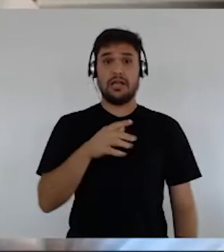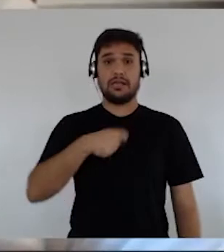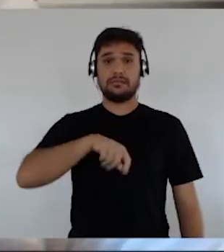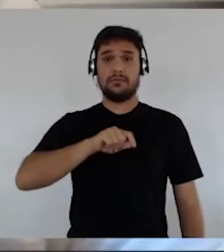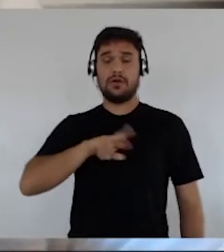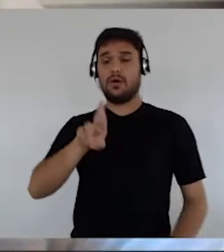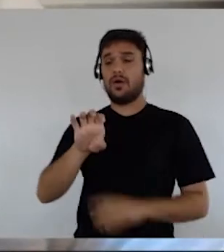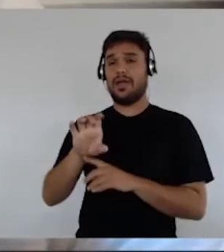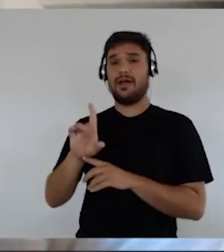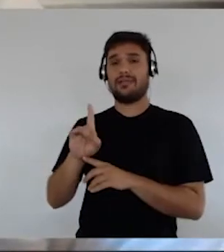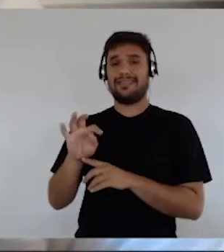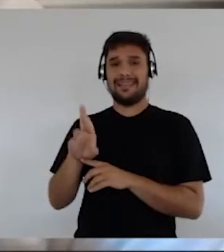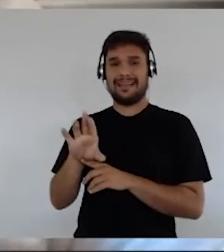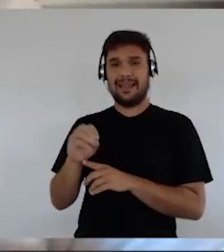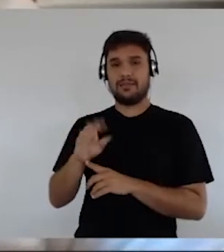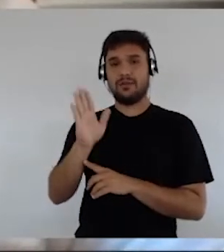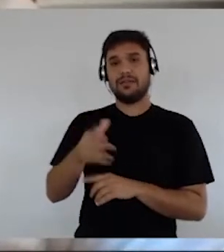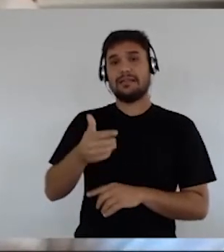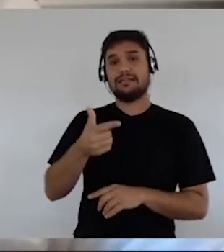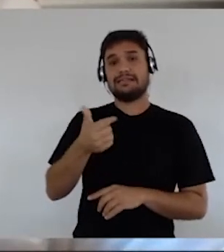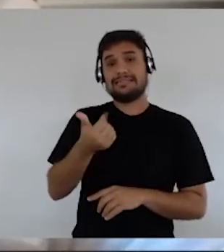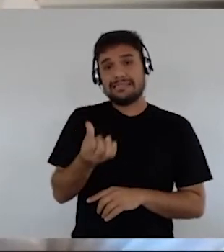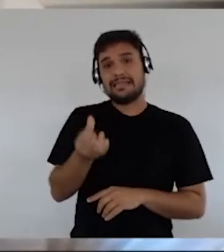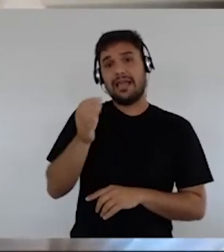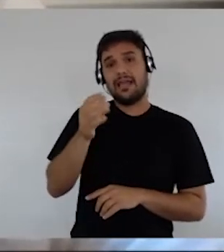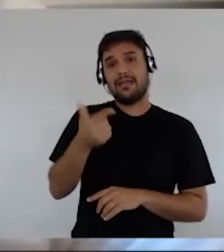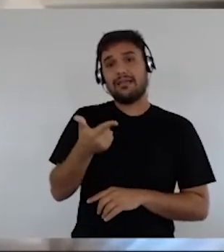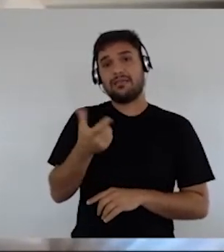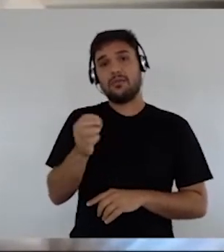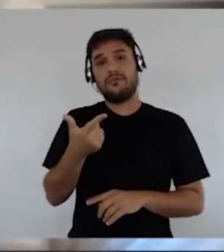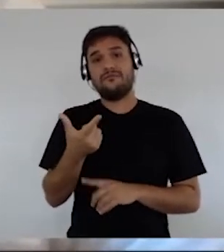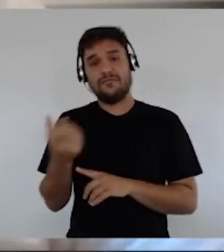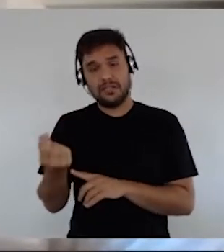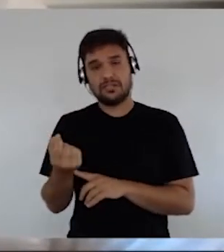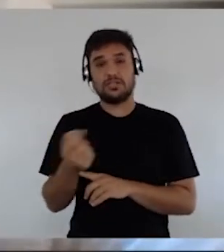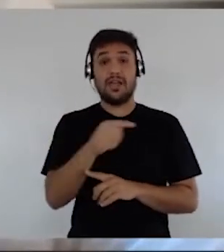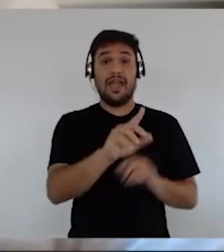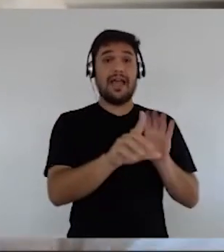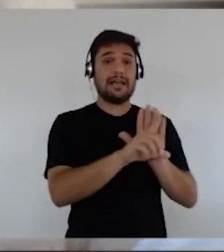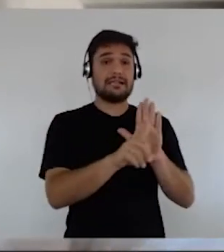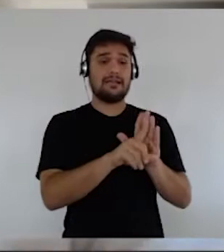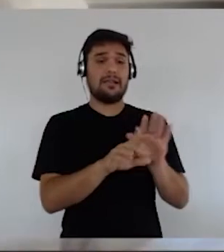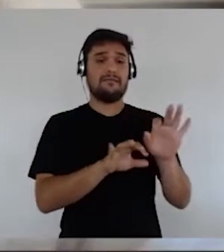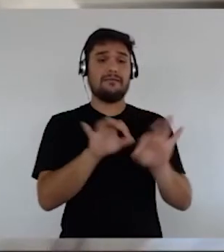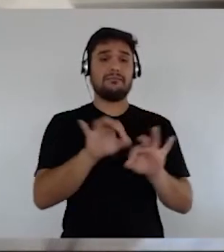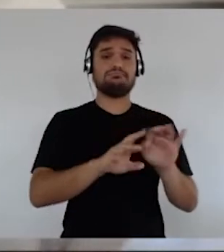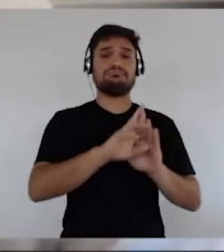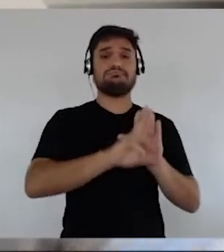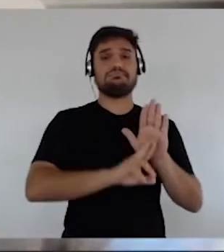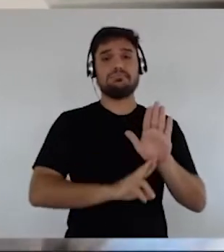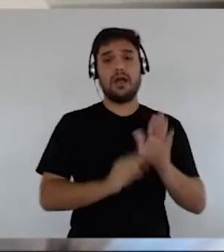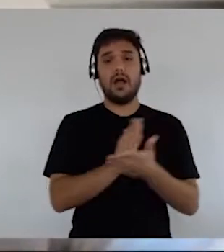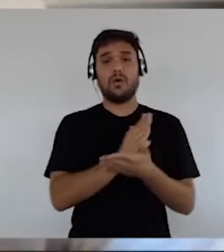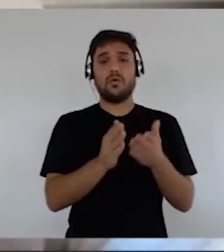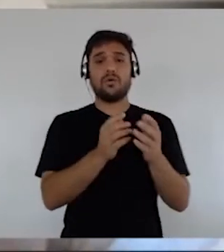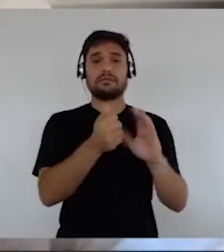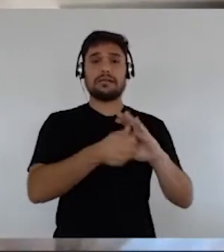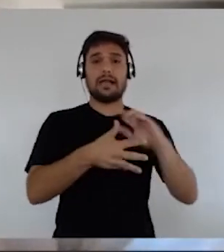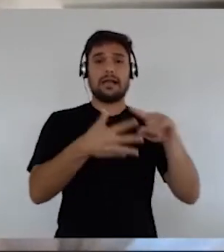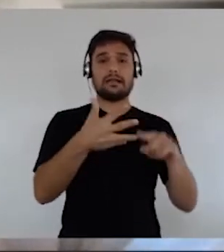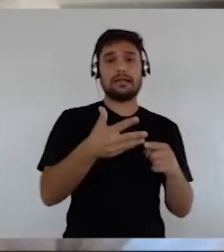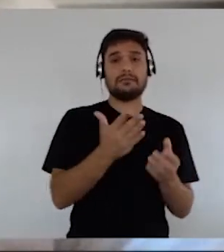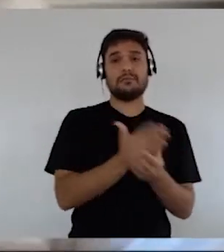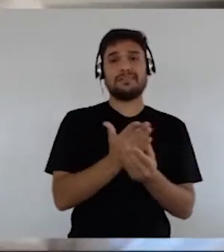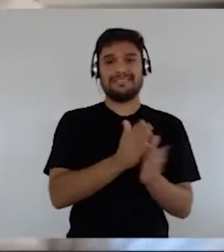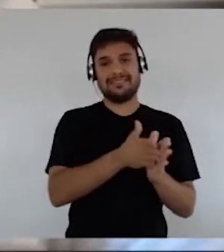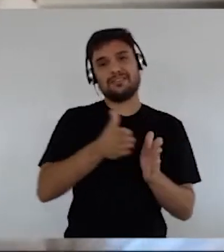Real Decreto 16 de 2020, essa lei veio regular determinados aspectos processuais e é sobre